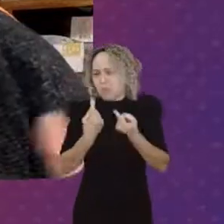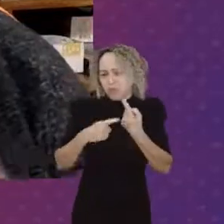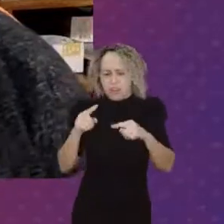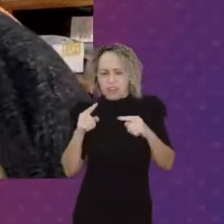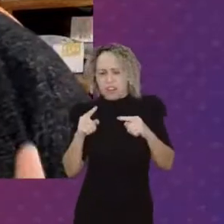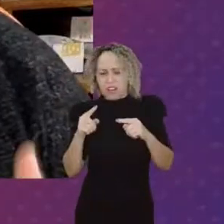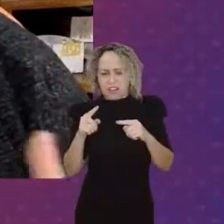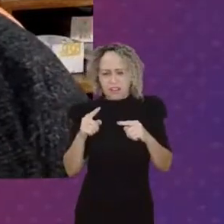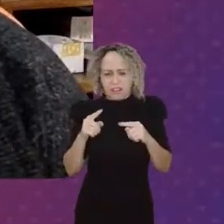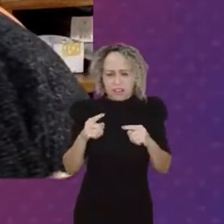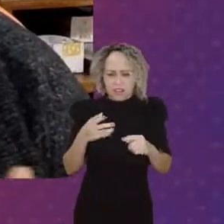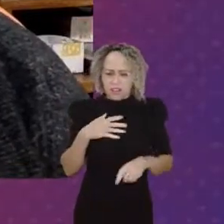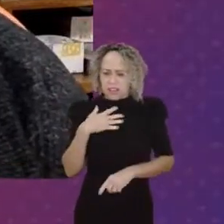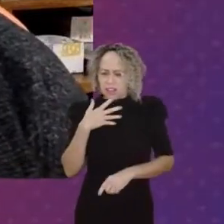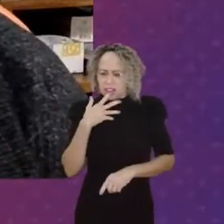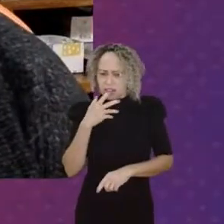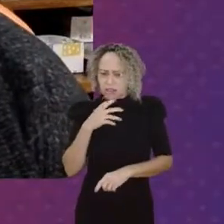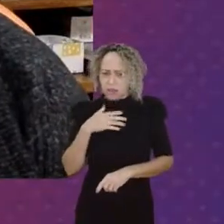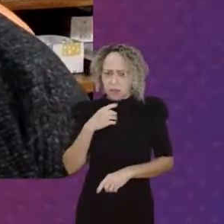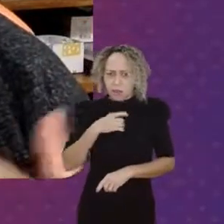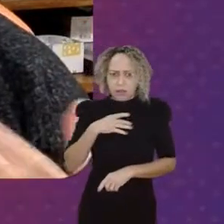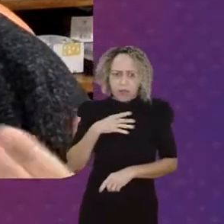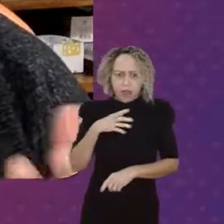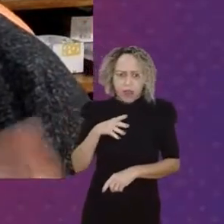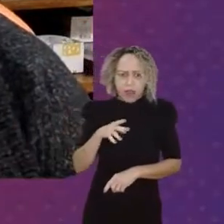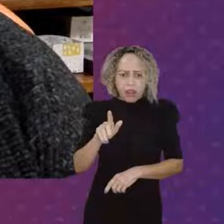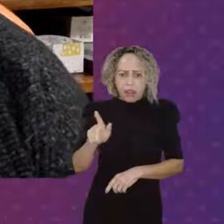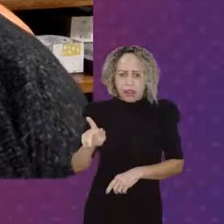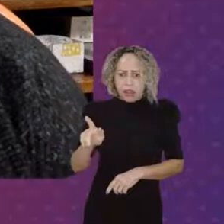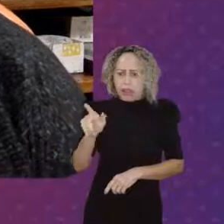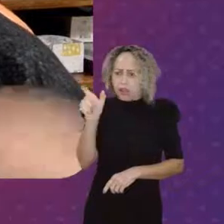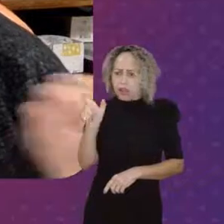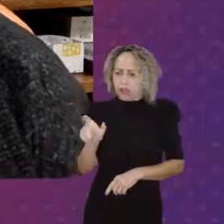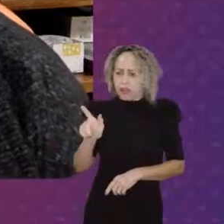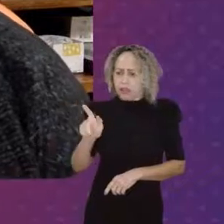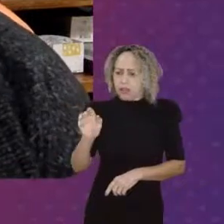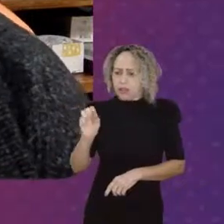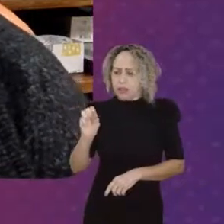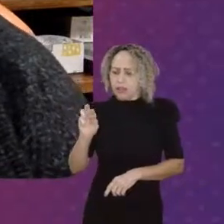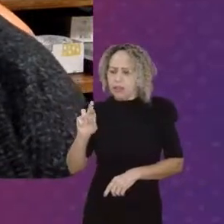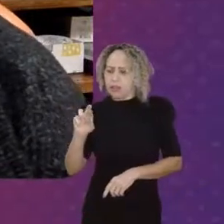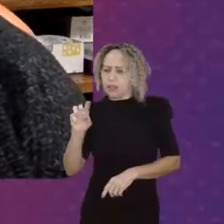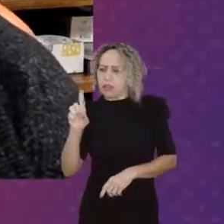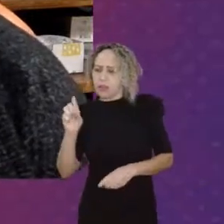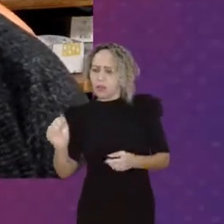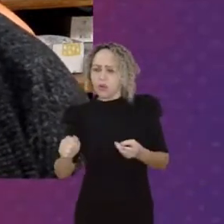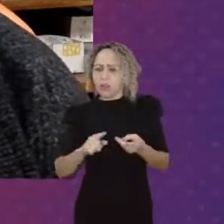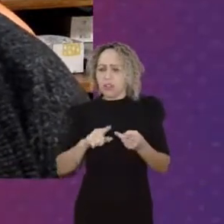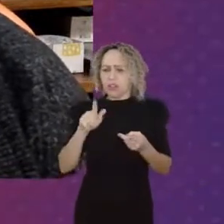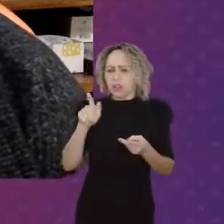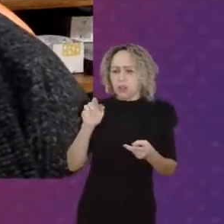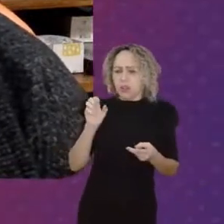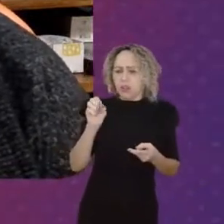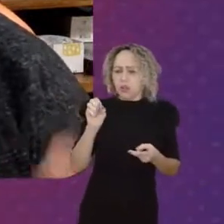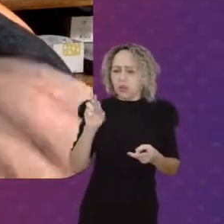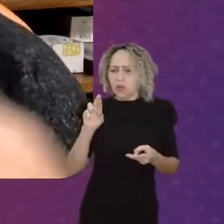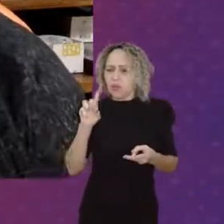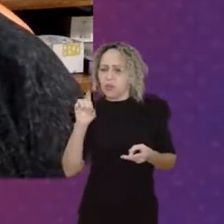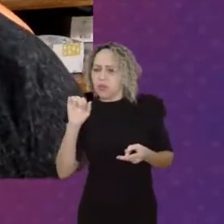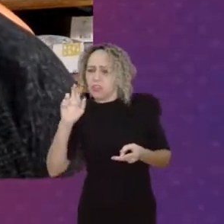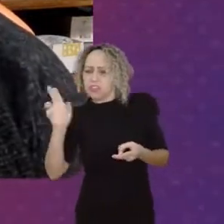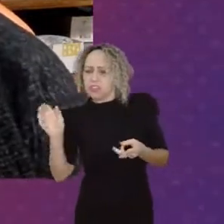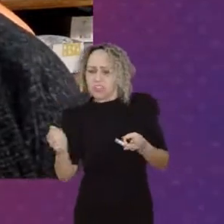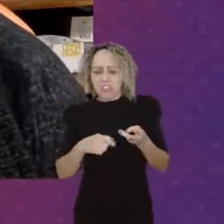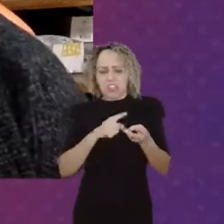de falar, né? Gorda, gordo, né? Então cria eufemismos, gordinha, fofinha, forte,